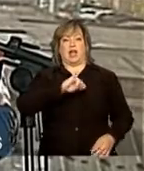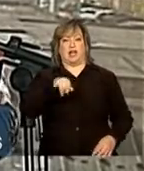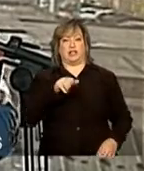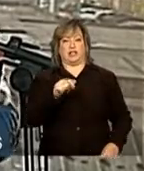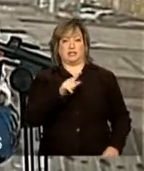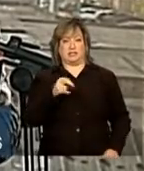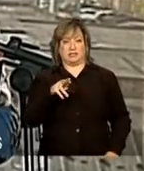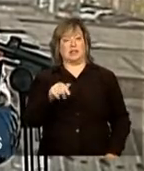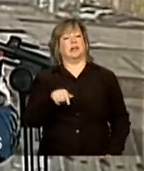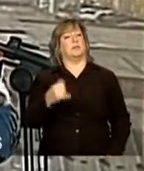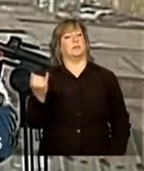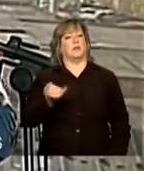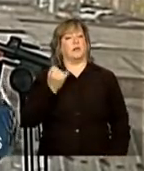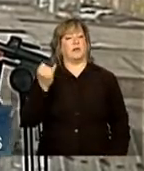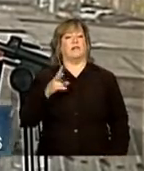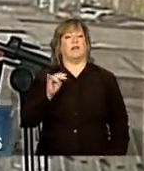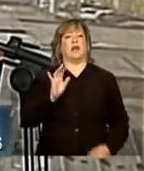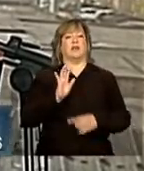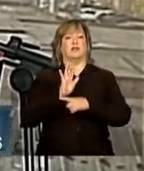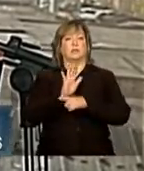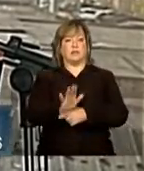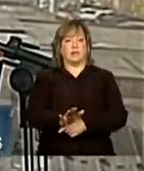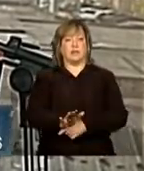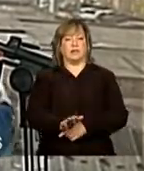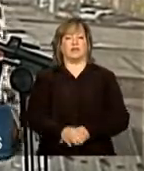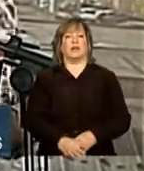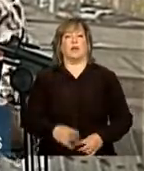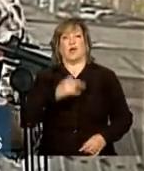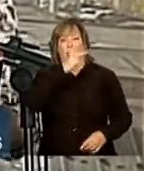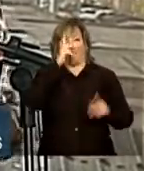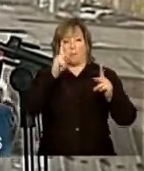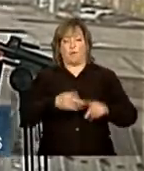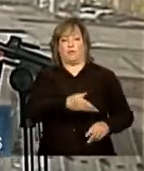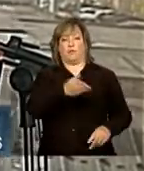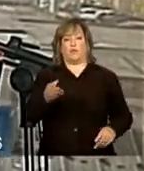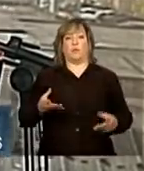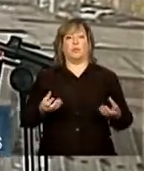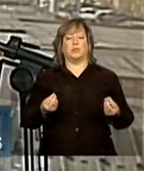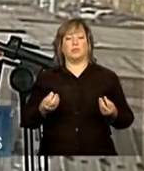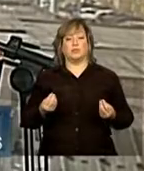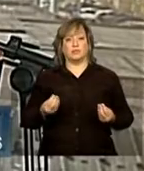importante, vai beneficiar uma população muito